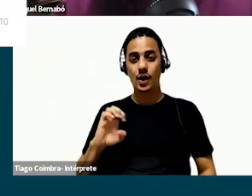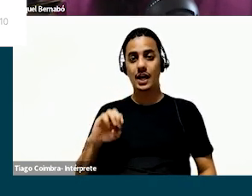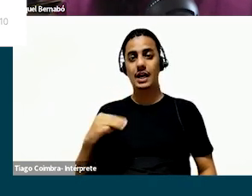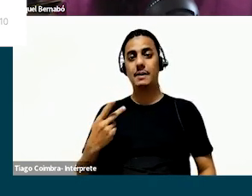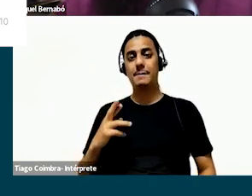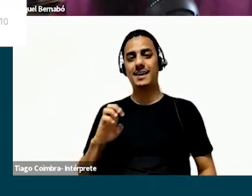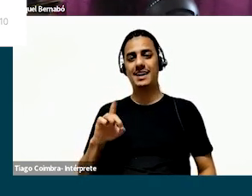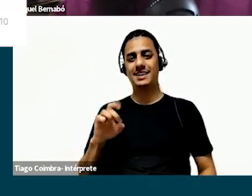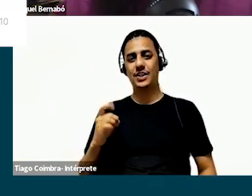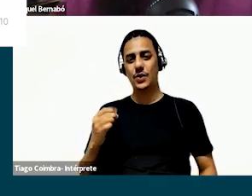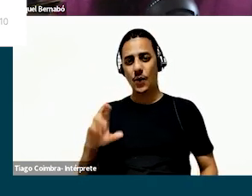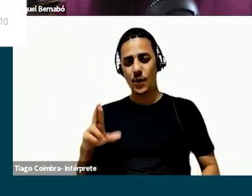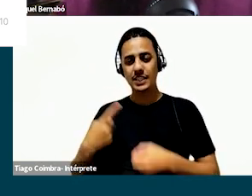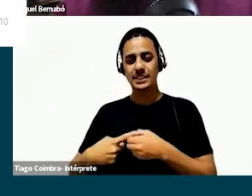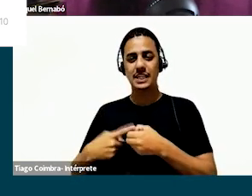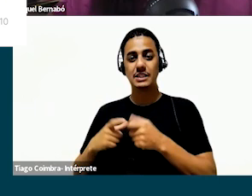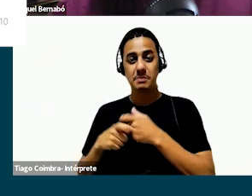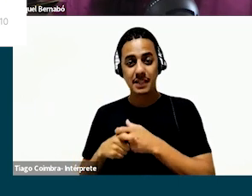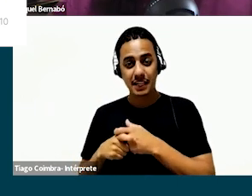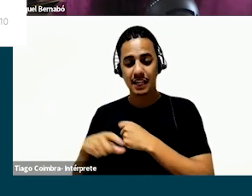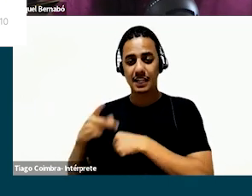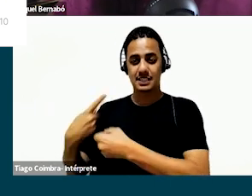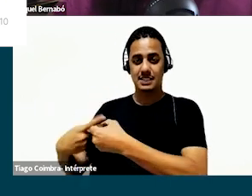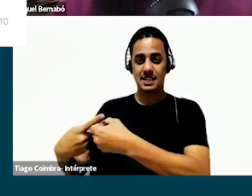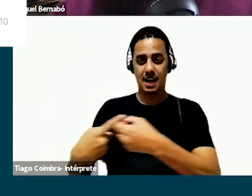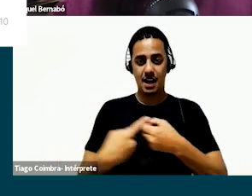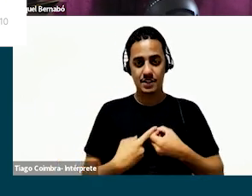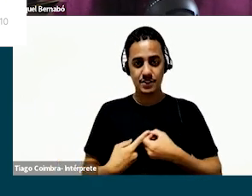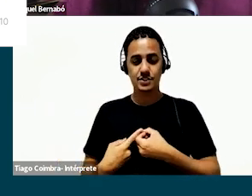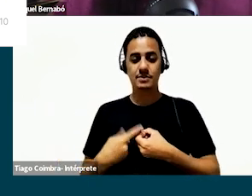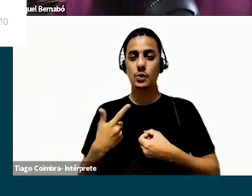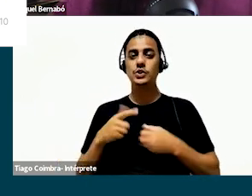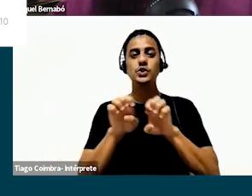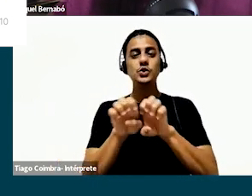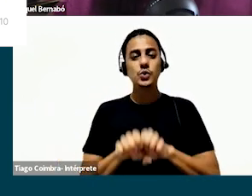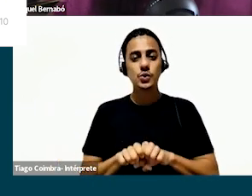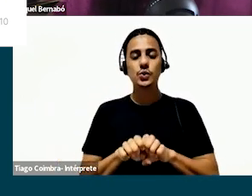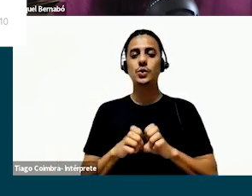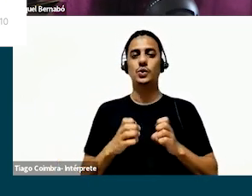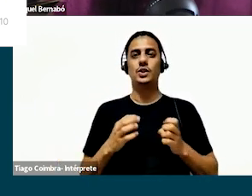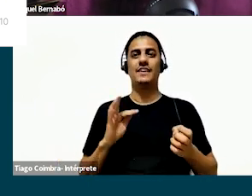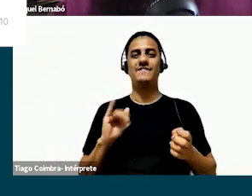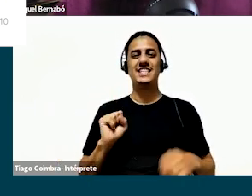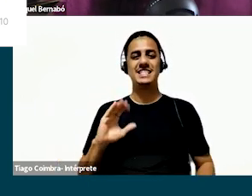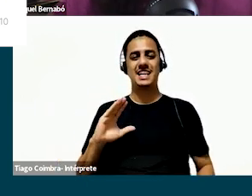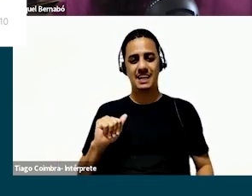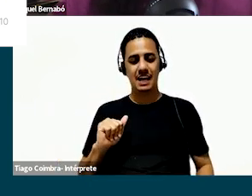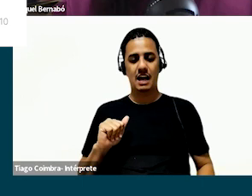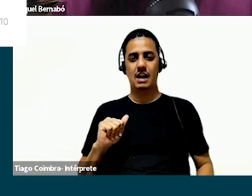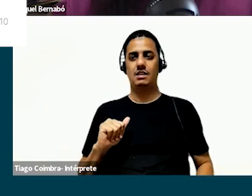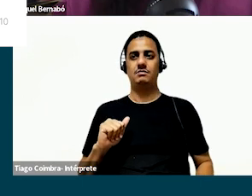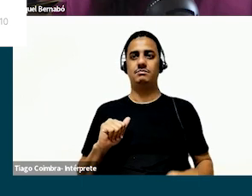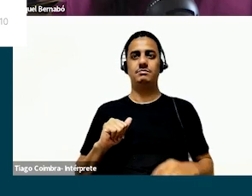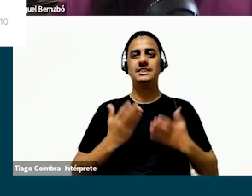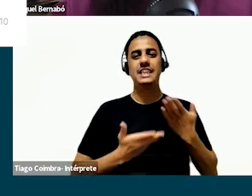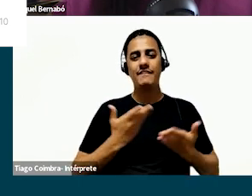eram microempreendedores não formalizados, de cidades bem pequenas do interior do país, que não contavam com estrutura física,